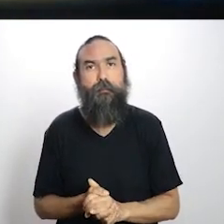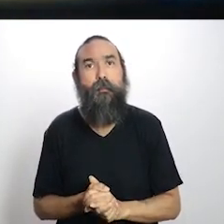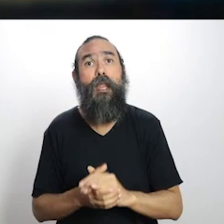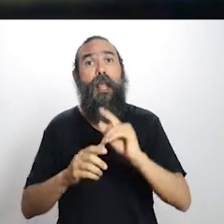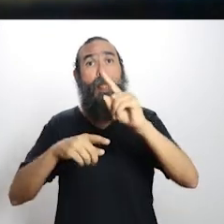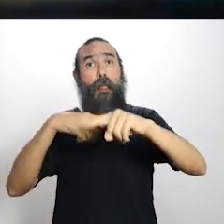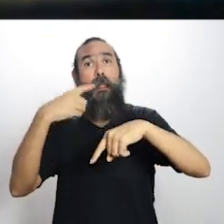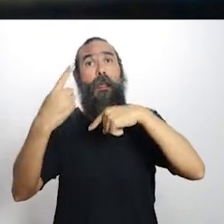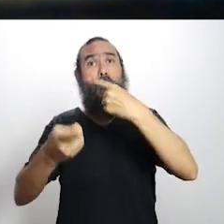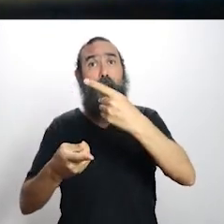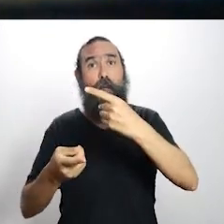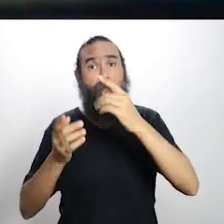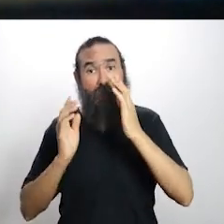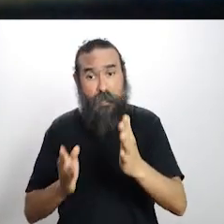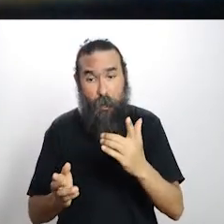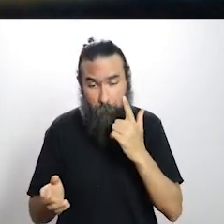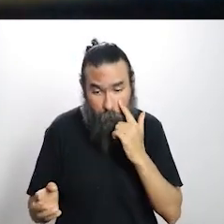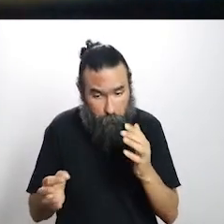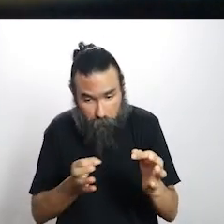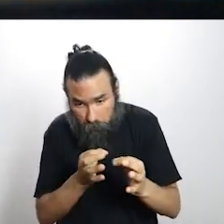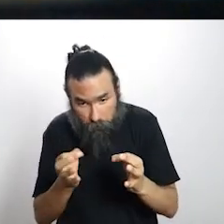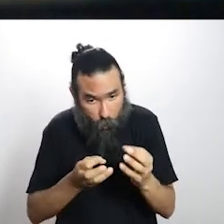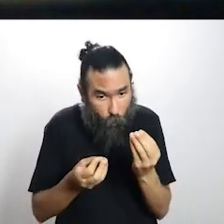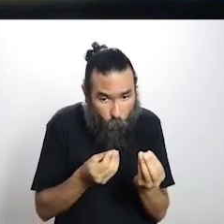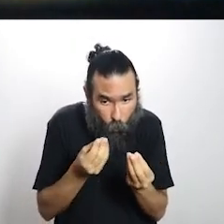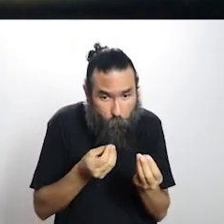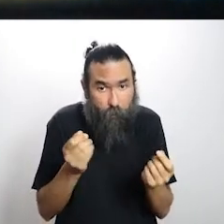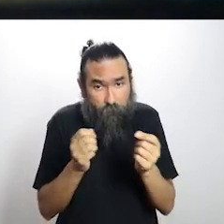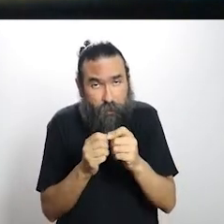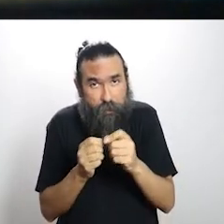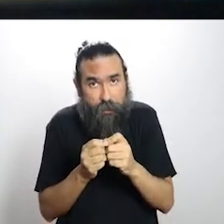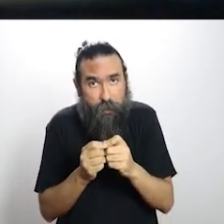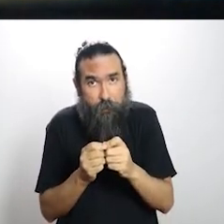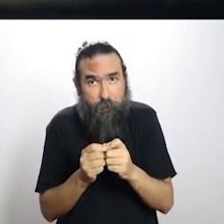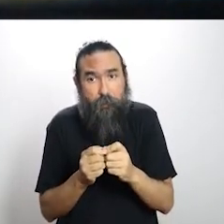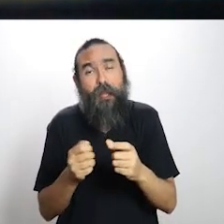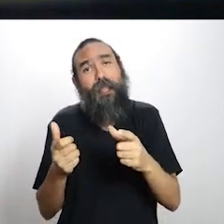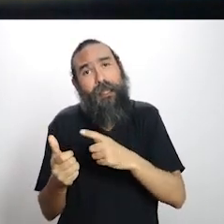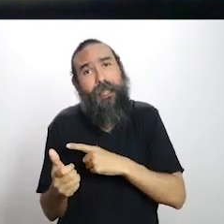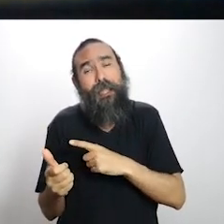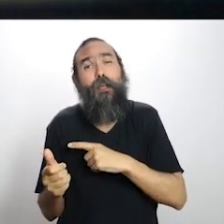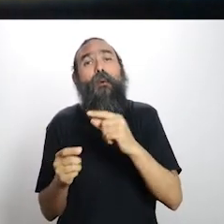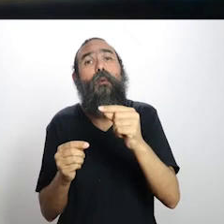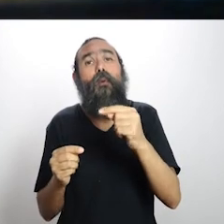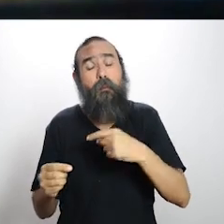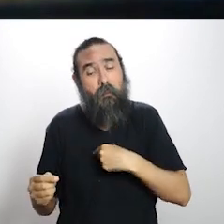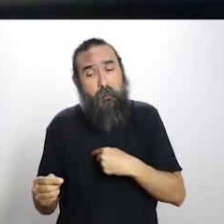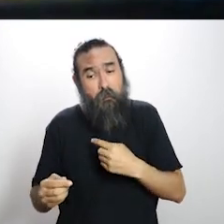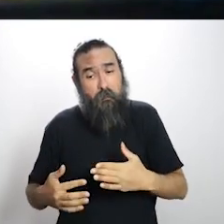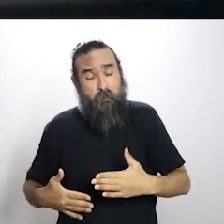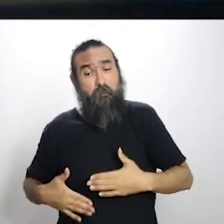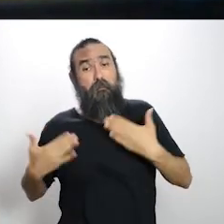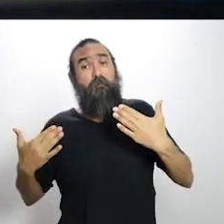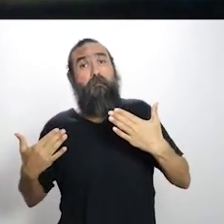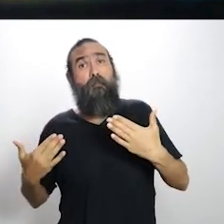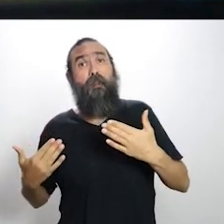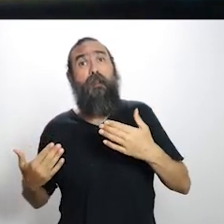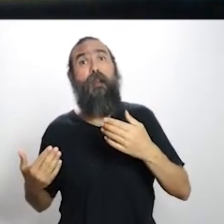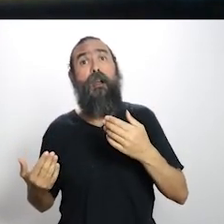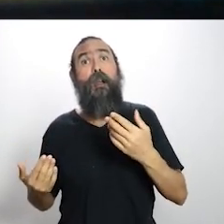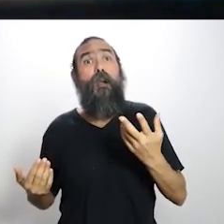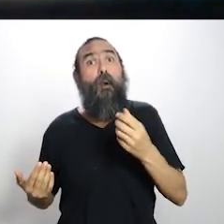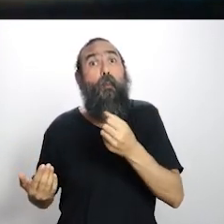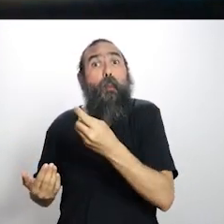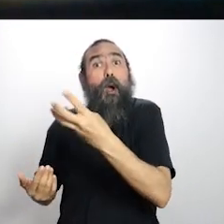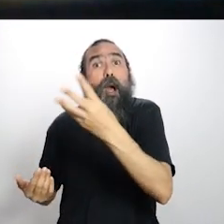Depois desses mecanismos, nós temos dois mecanismos indiretos, e eu realmente me surpreendi com a quantidade de busca, de compreensão sobre